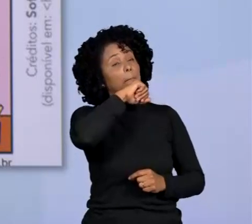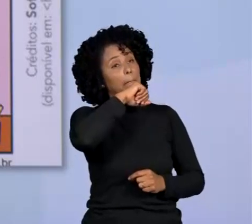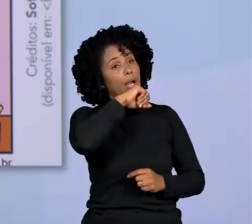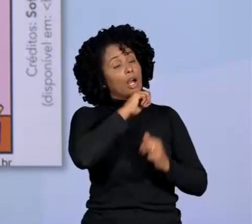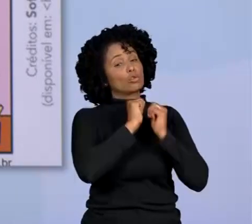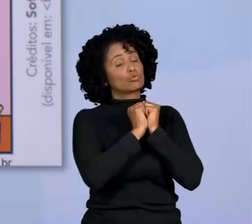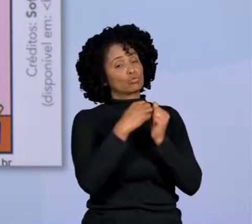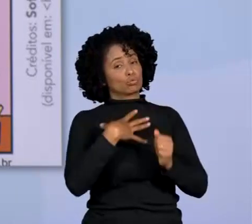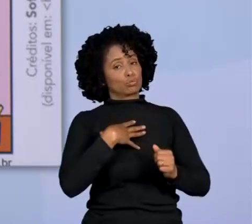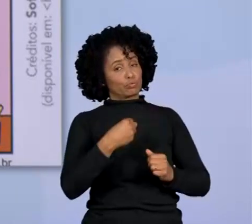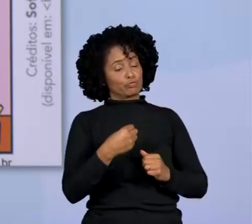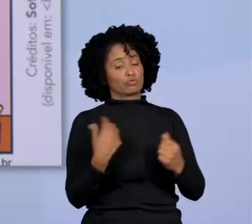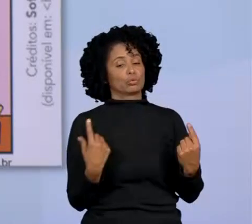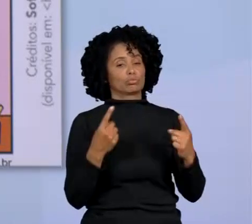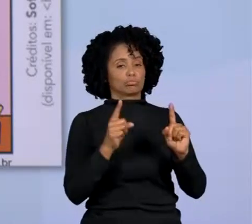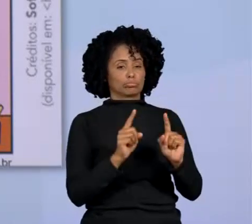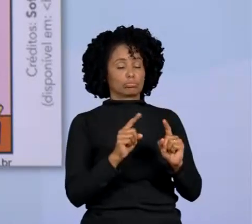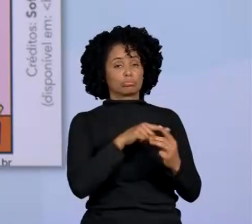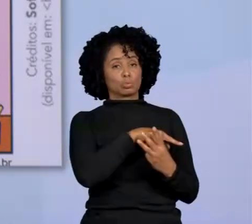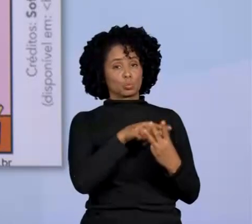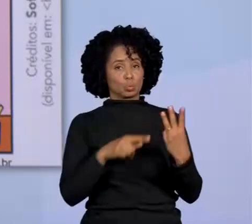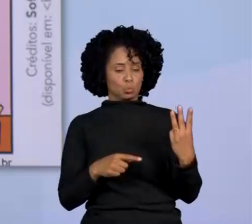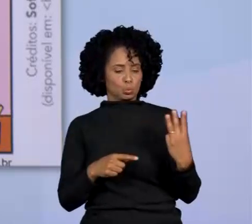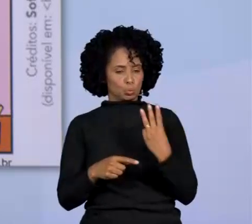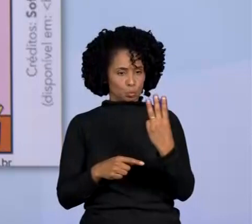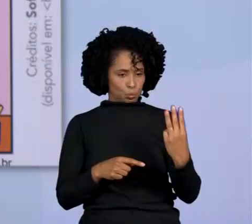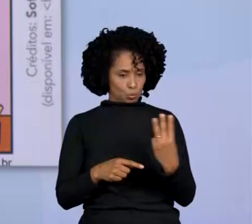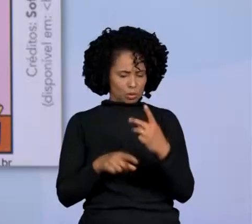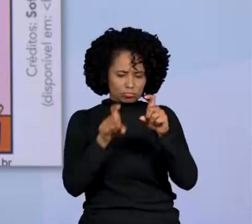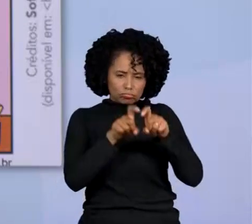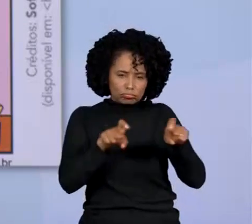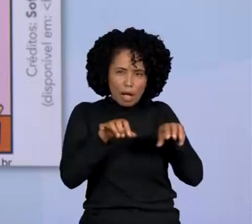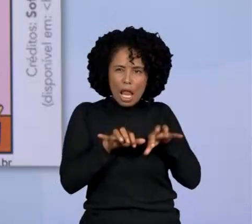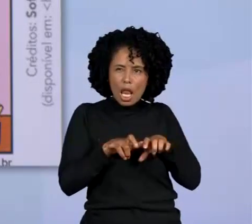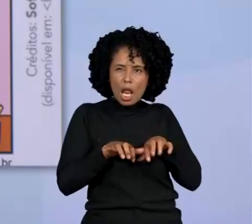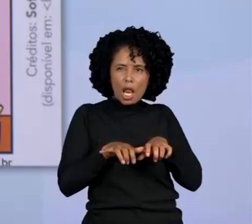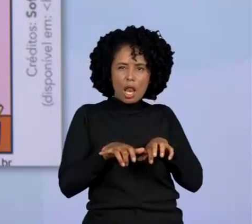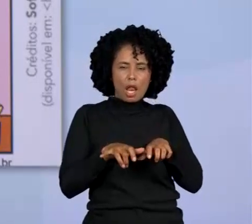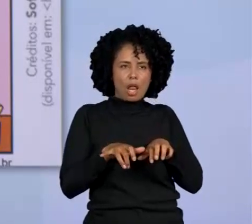os mesmos filhinhos e eles estão vendo alguma coisa num computador.